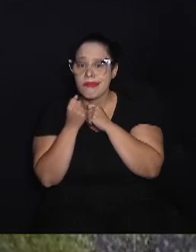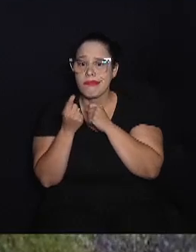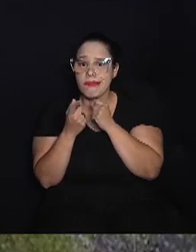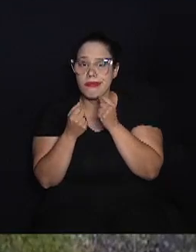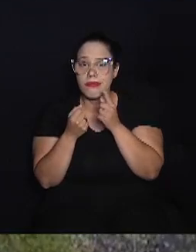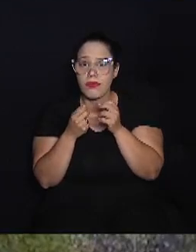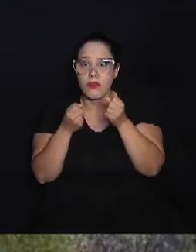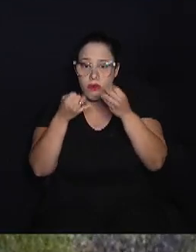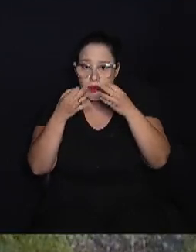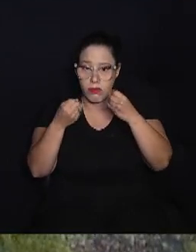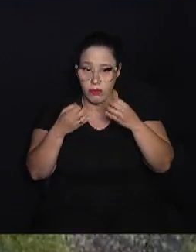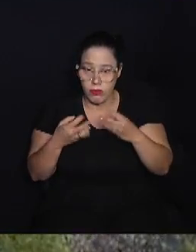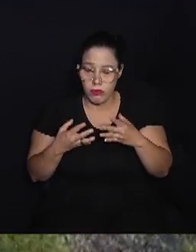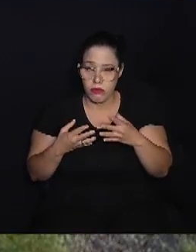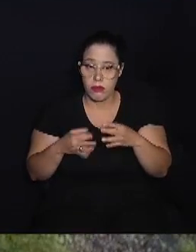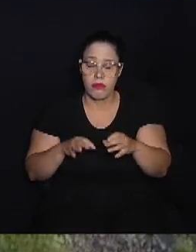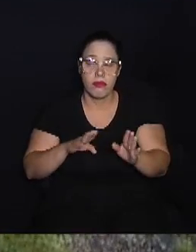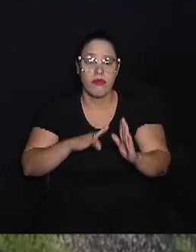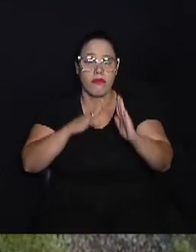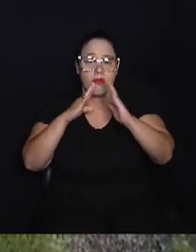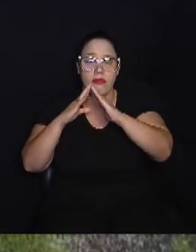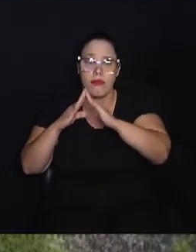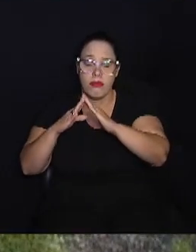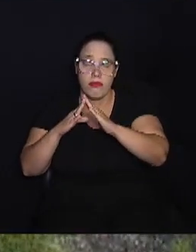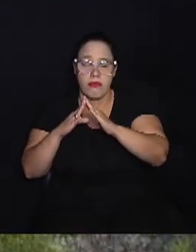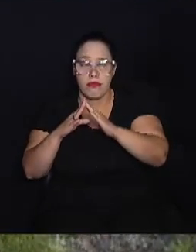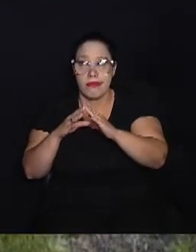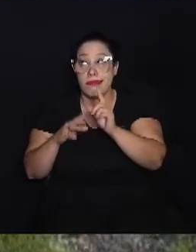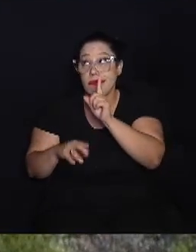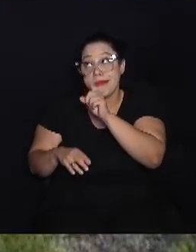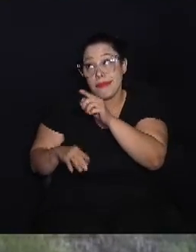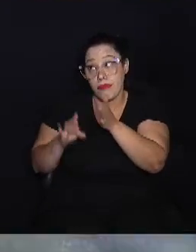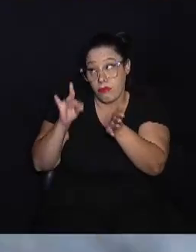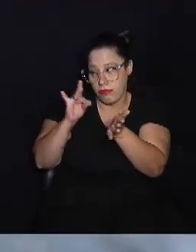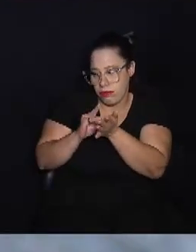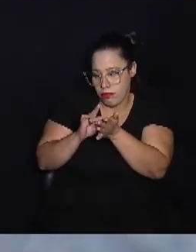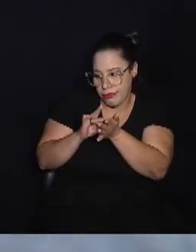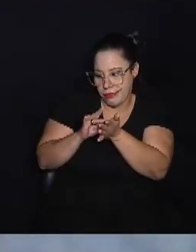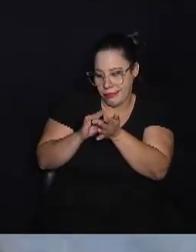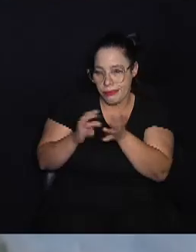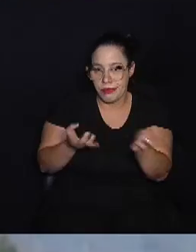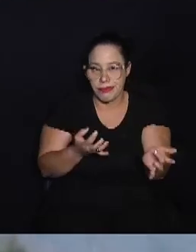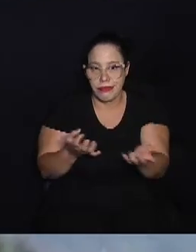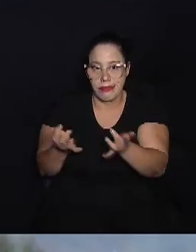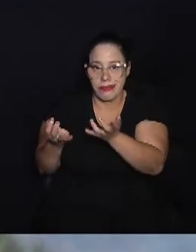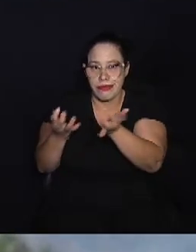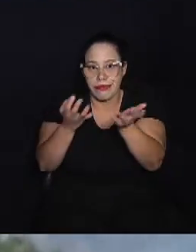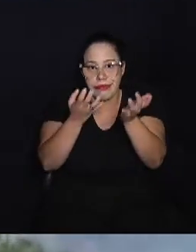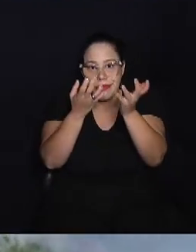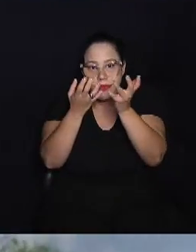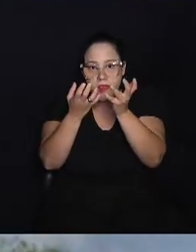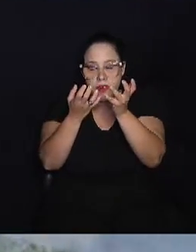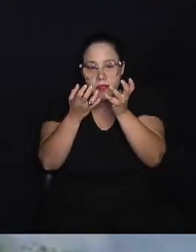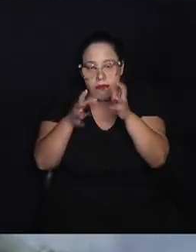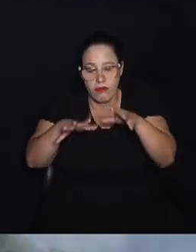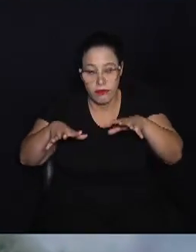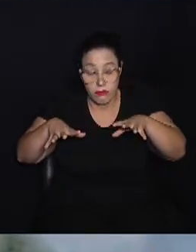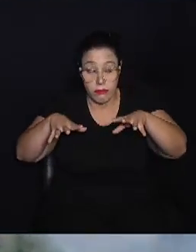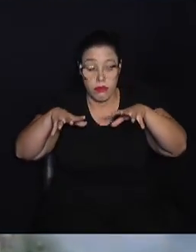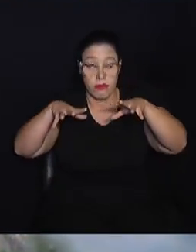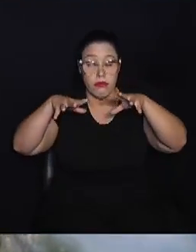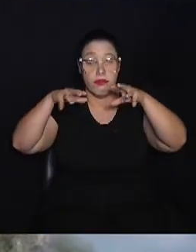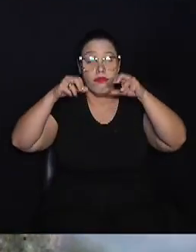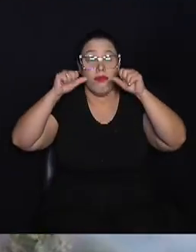Gostaria que você explicasse para o pessoal de casa. A verdade é que as queimadas, elas fazem com que o ar fique numa